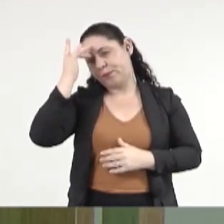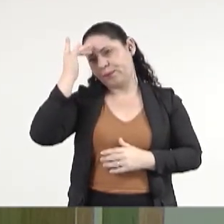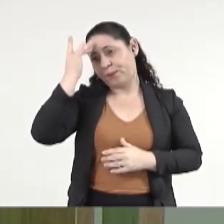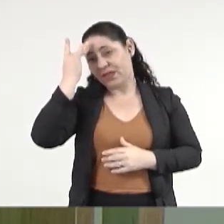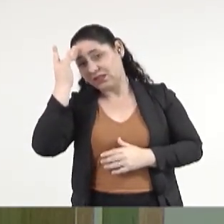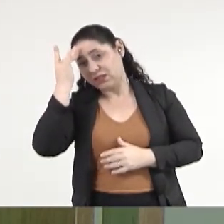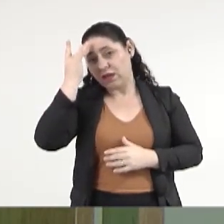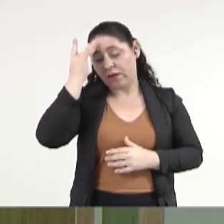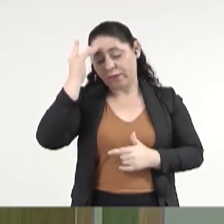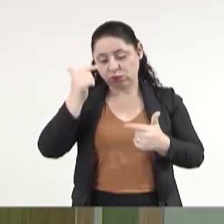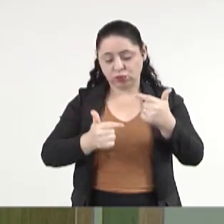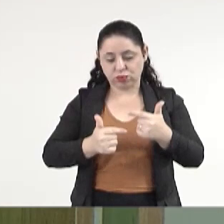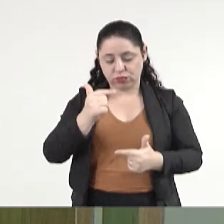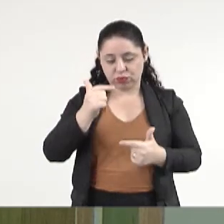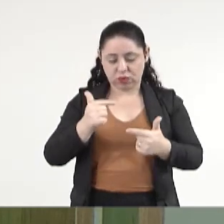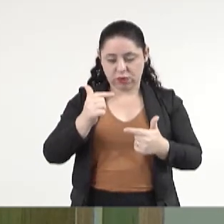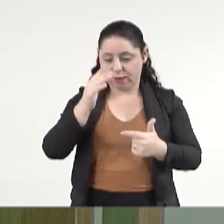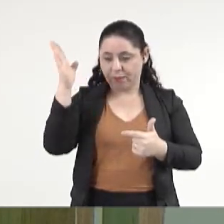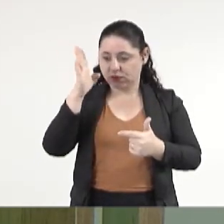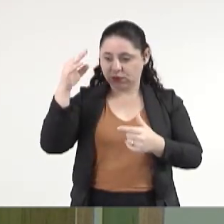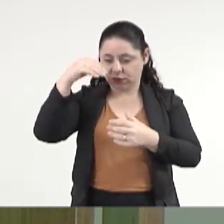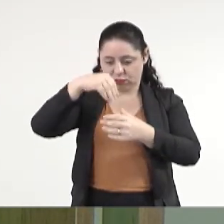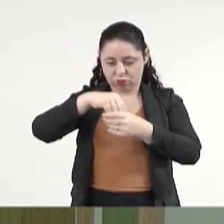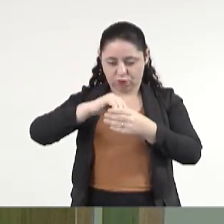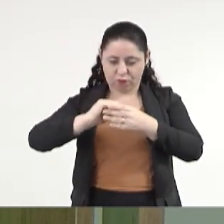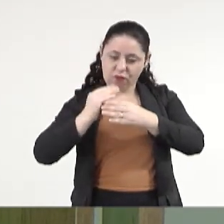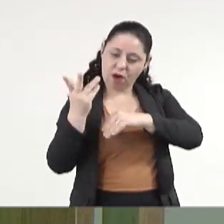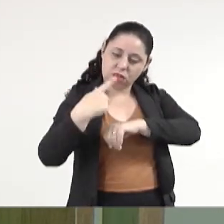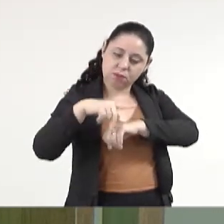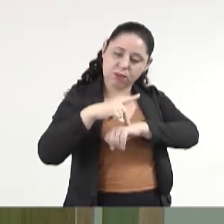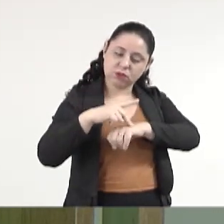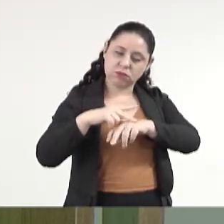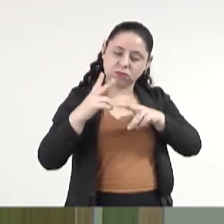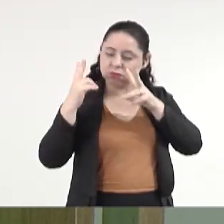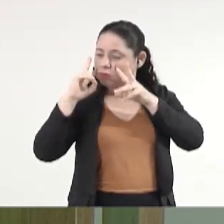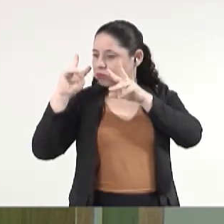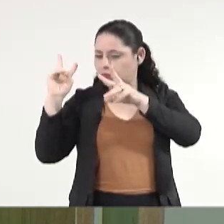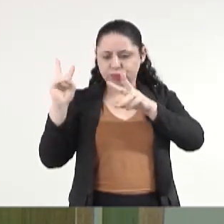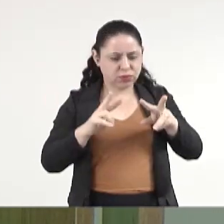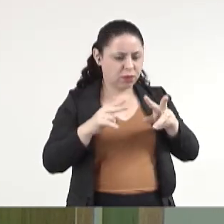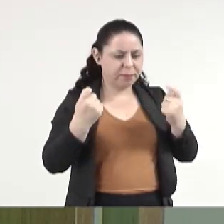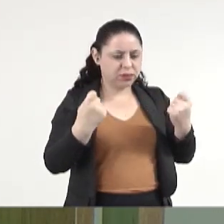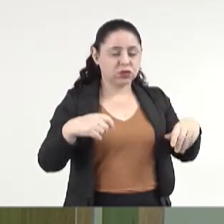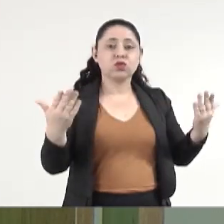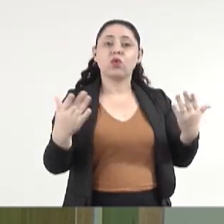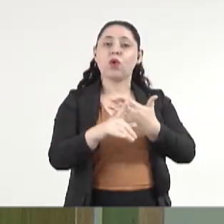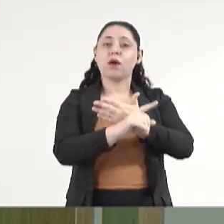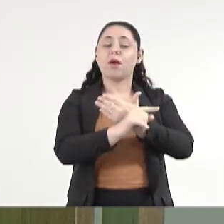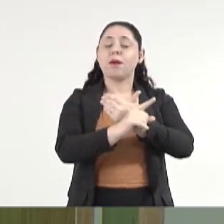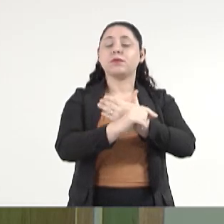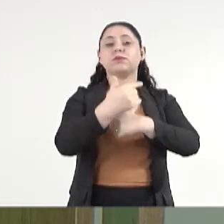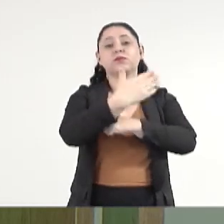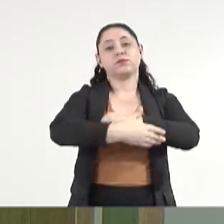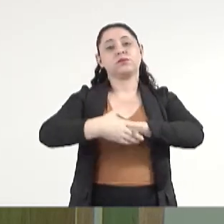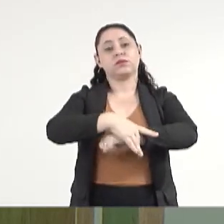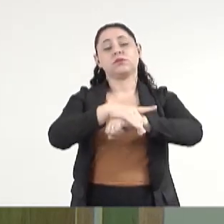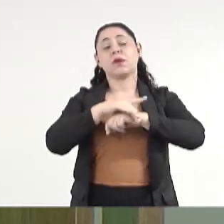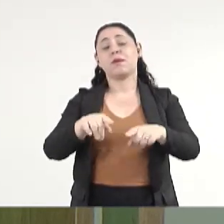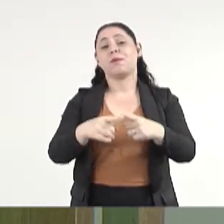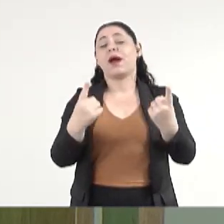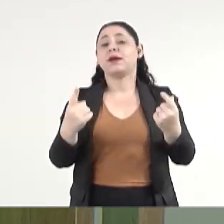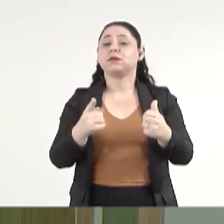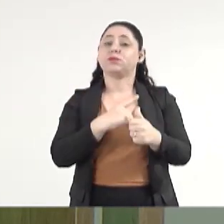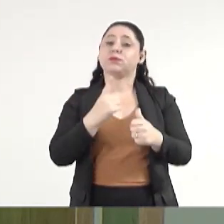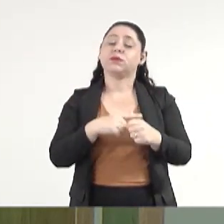políticas nacionais e internacionais que consiga olhar com a necessidade que o Pantanal tem hoje para a sua proteção. Mas